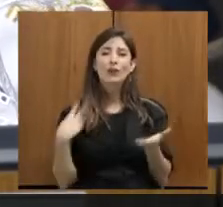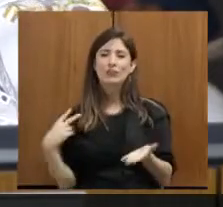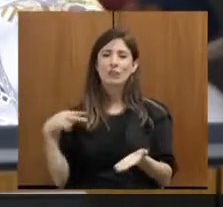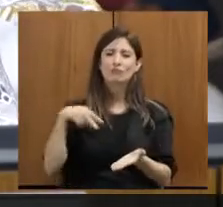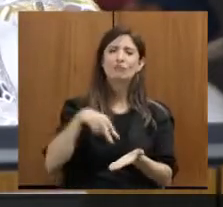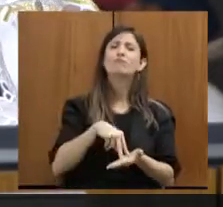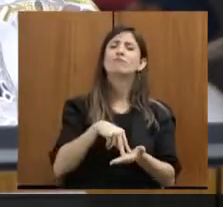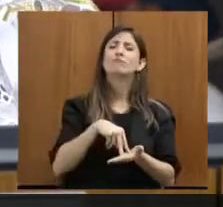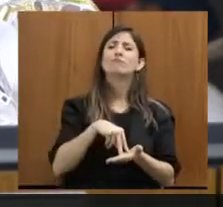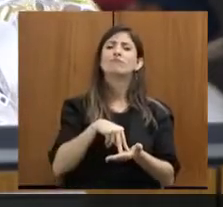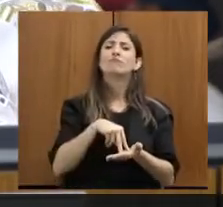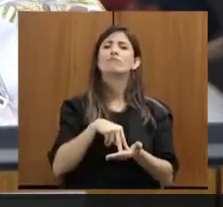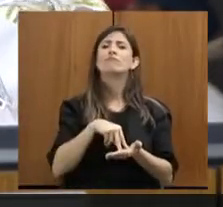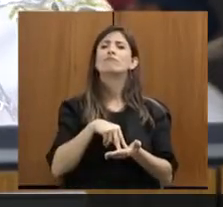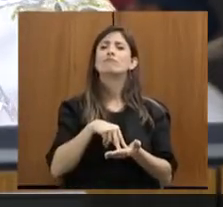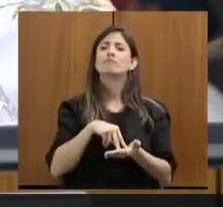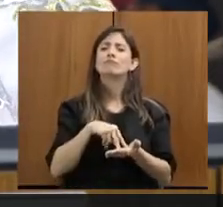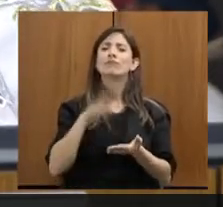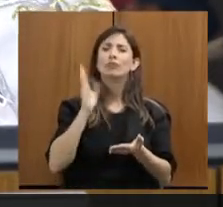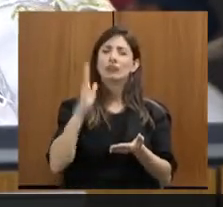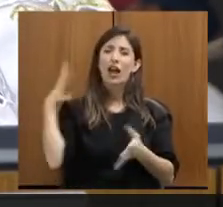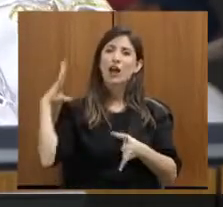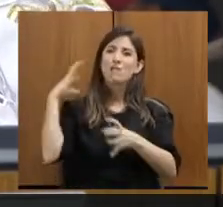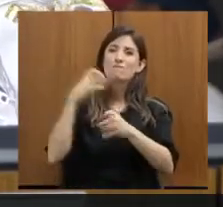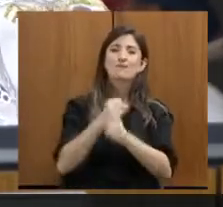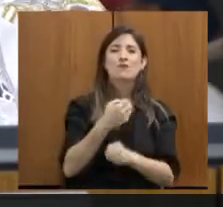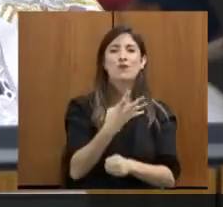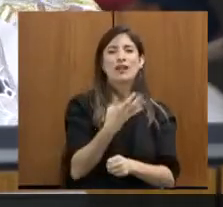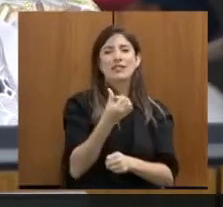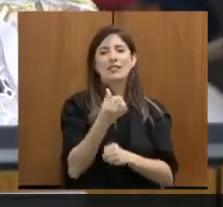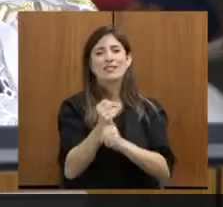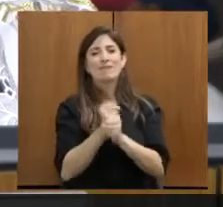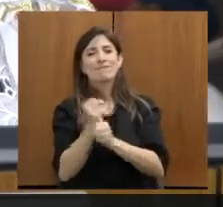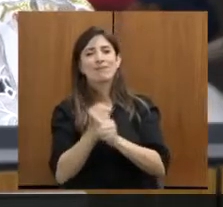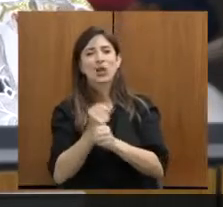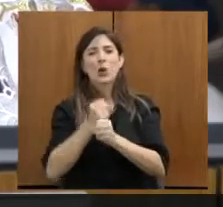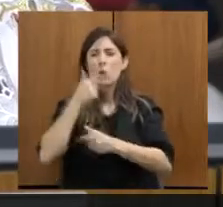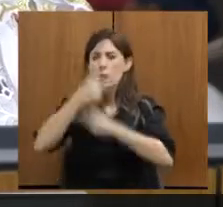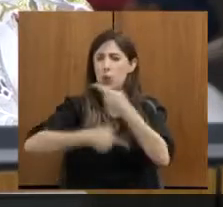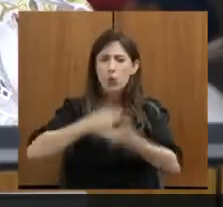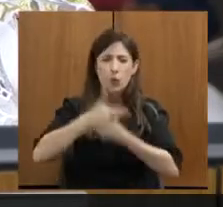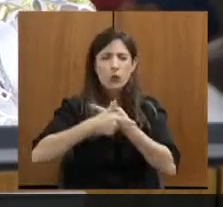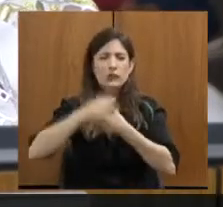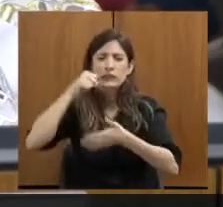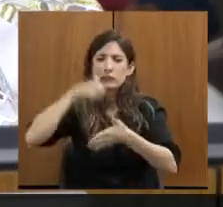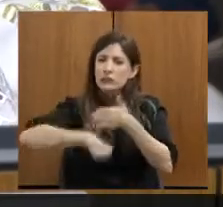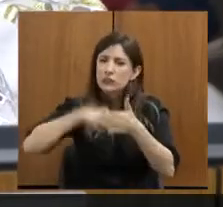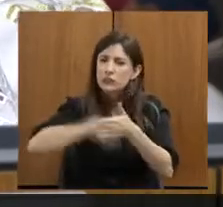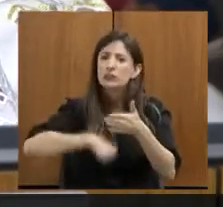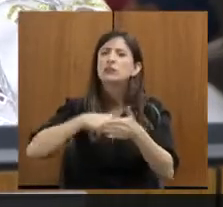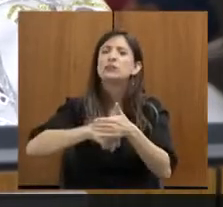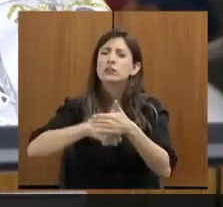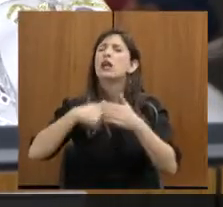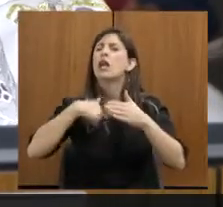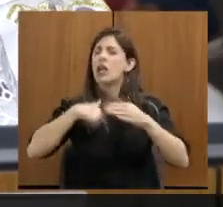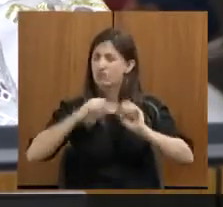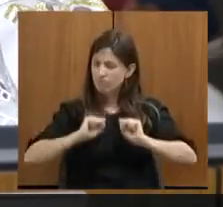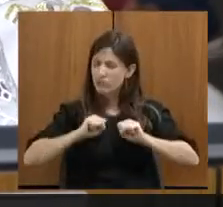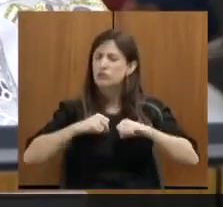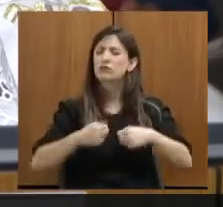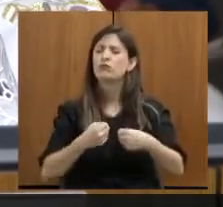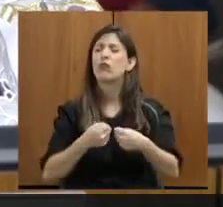sempre há 46 anos nessa luta e estou disposta a continuar e